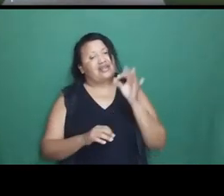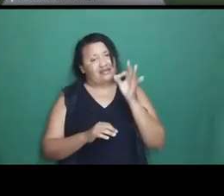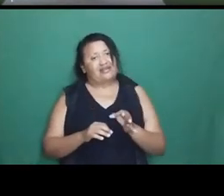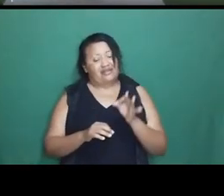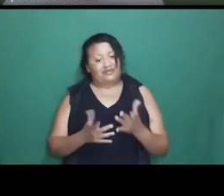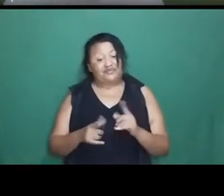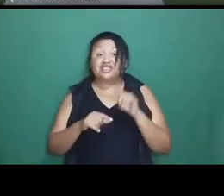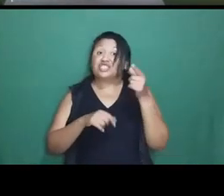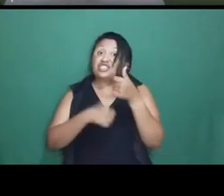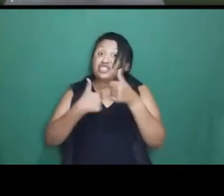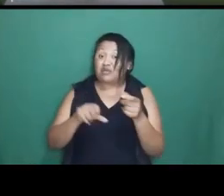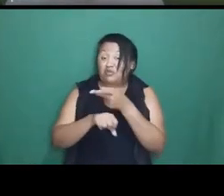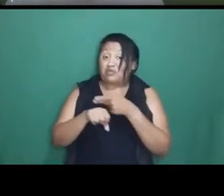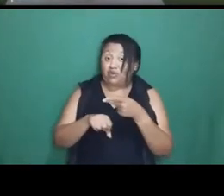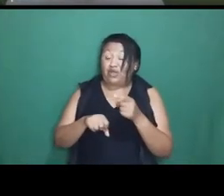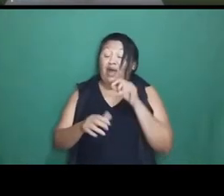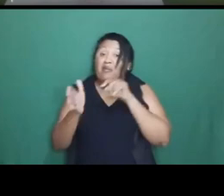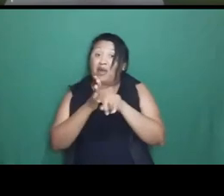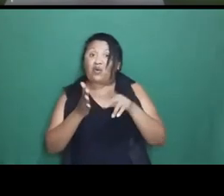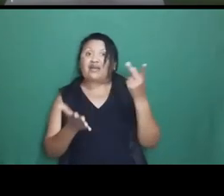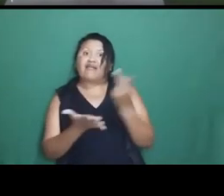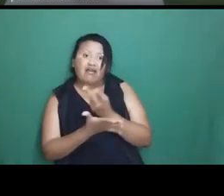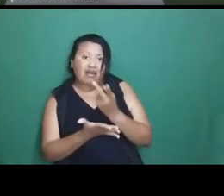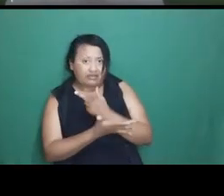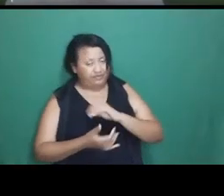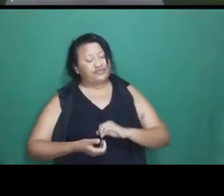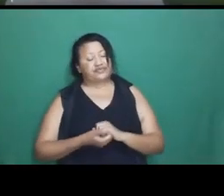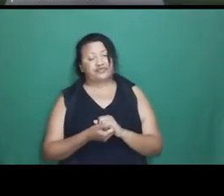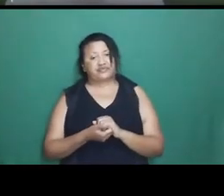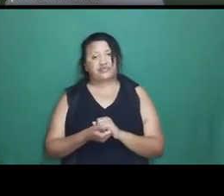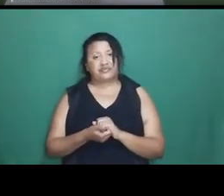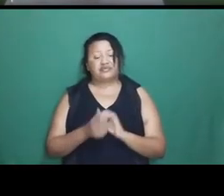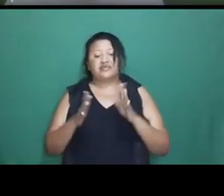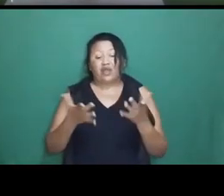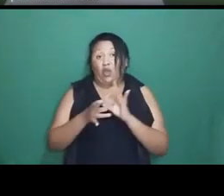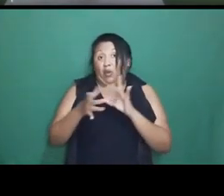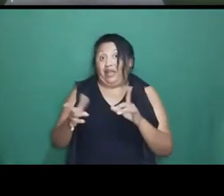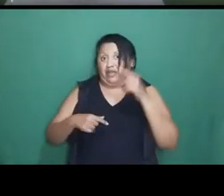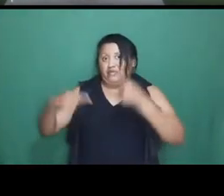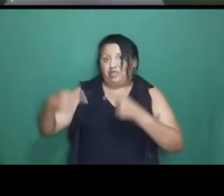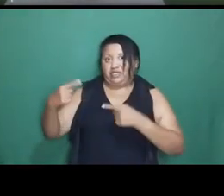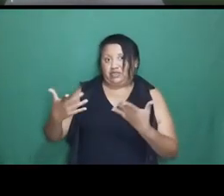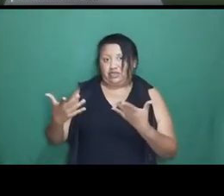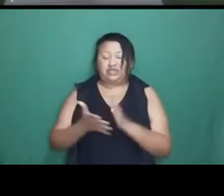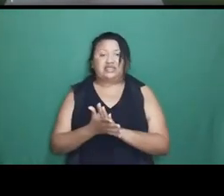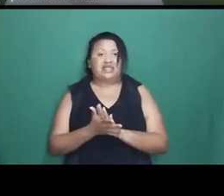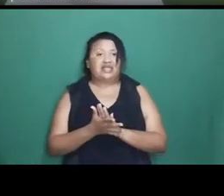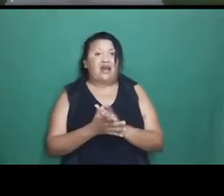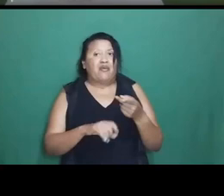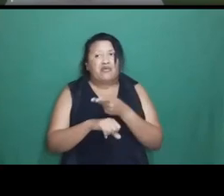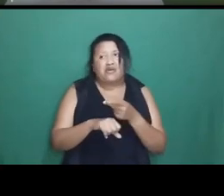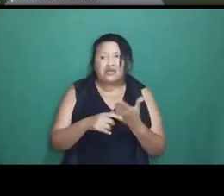procurando alternativa errada do liberalismo político decorreu a maneira de pensar uma